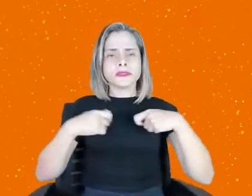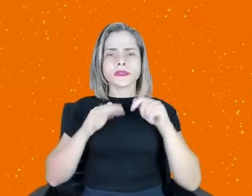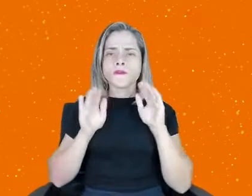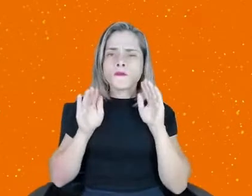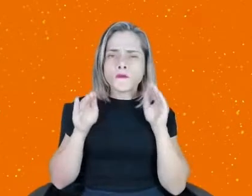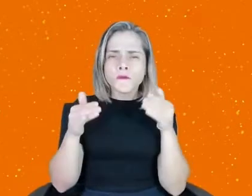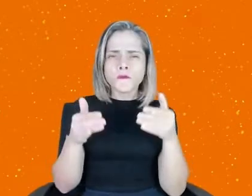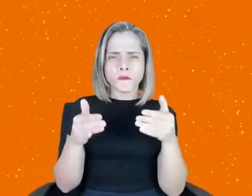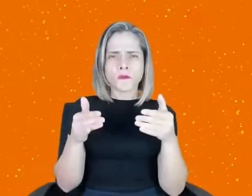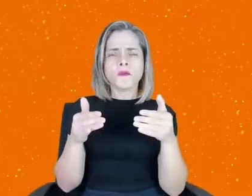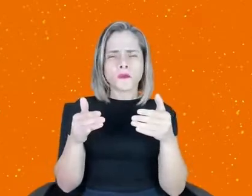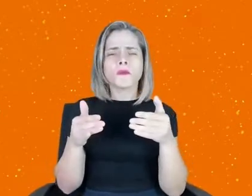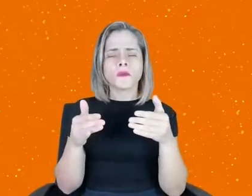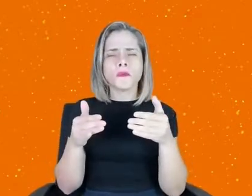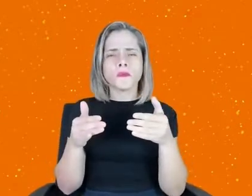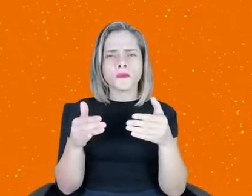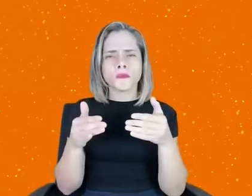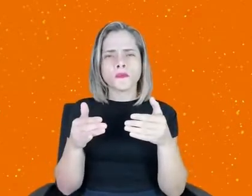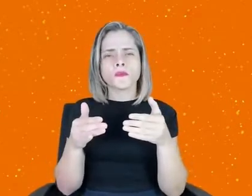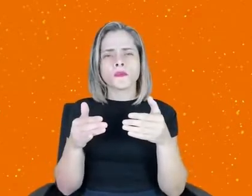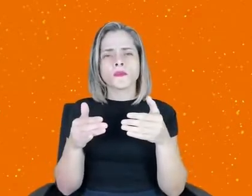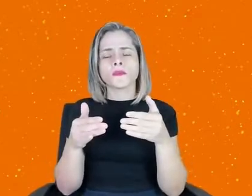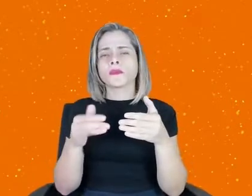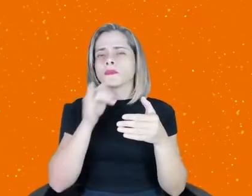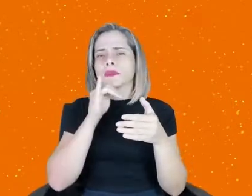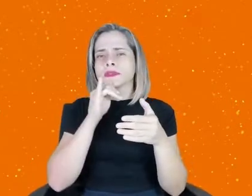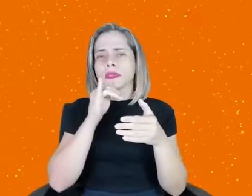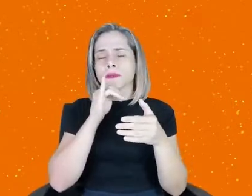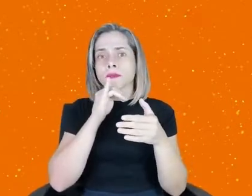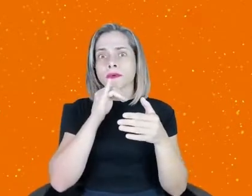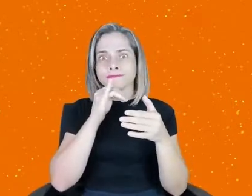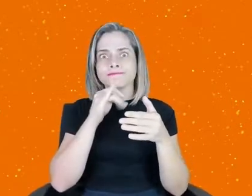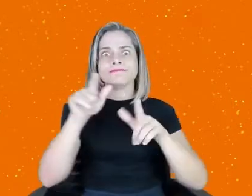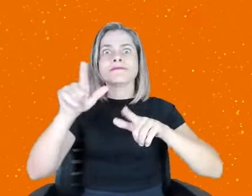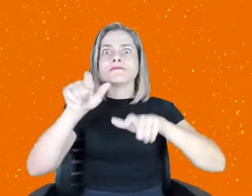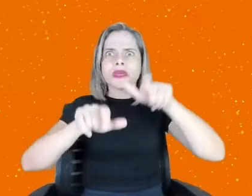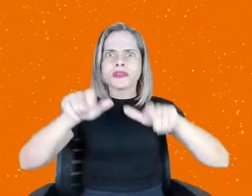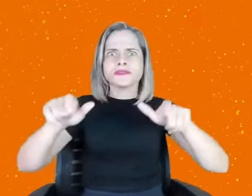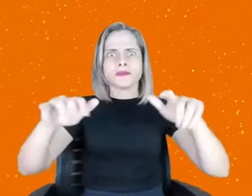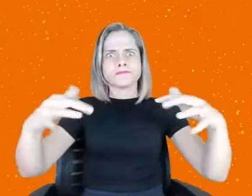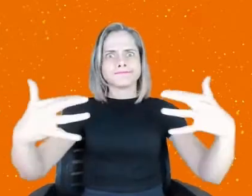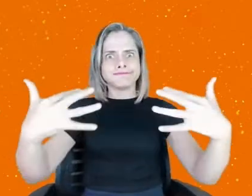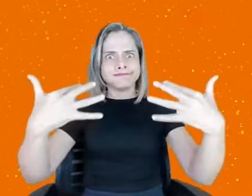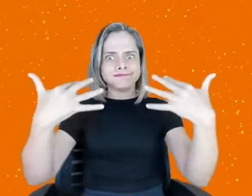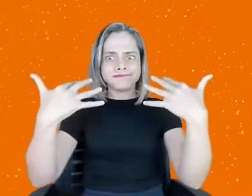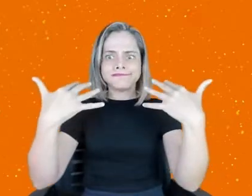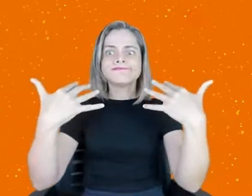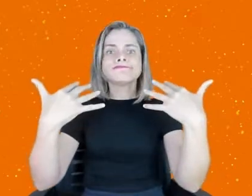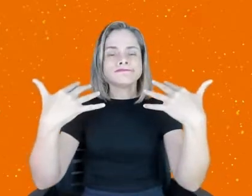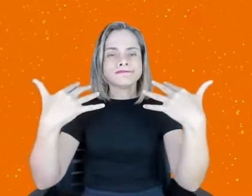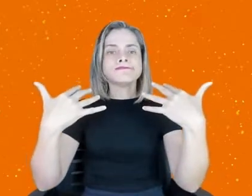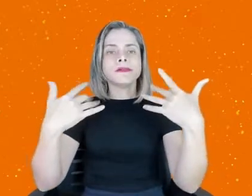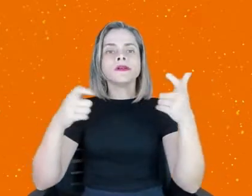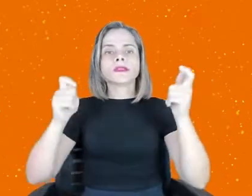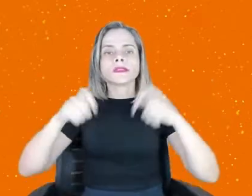o legado da mídia de massa Então vai tentar se replicar um pouco na internet os